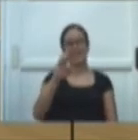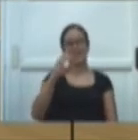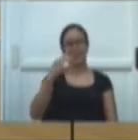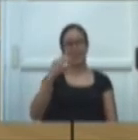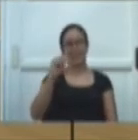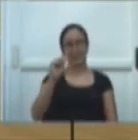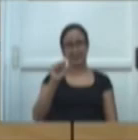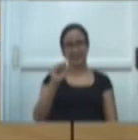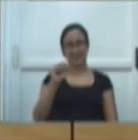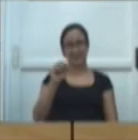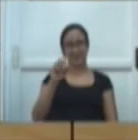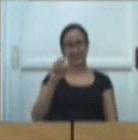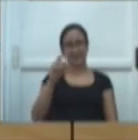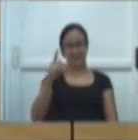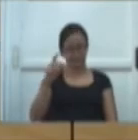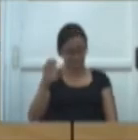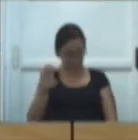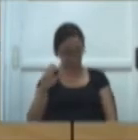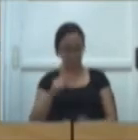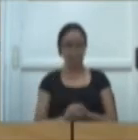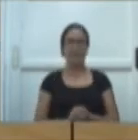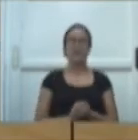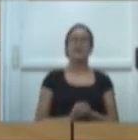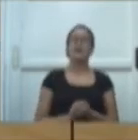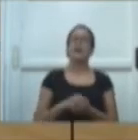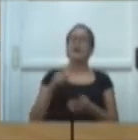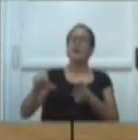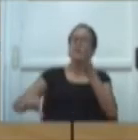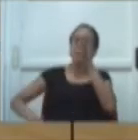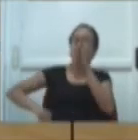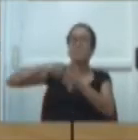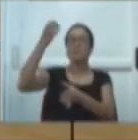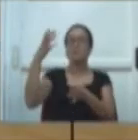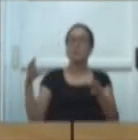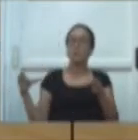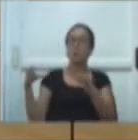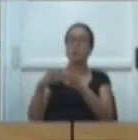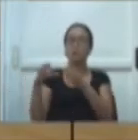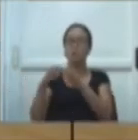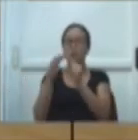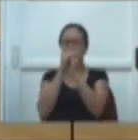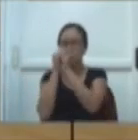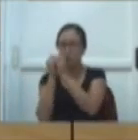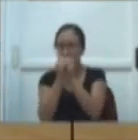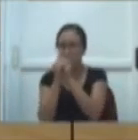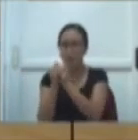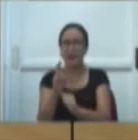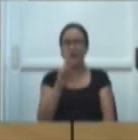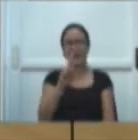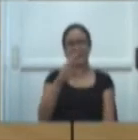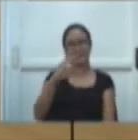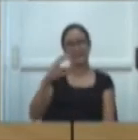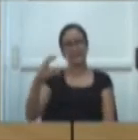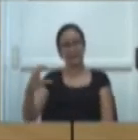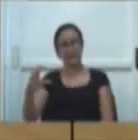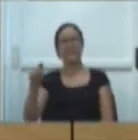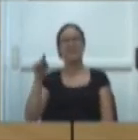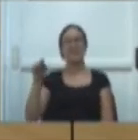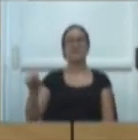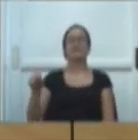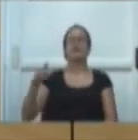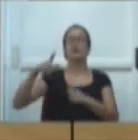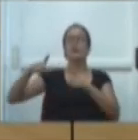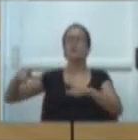RCC, Renovação Carismática Católica, do primeiro grupo de oração de estudante do